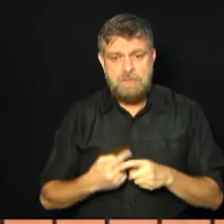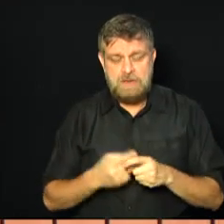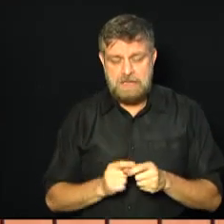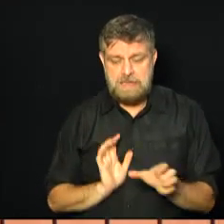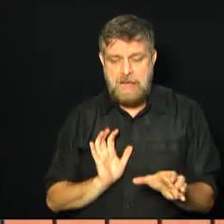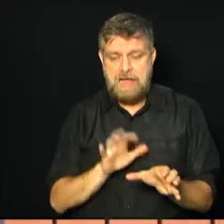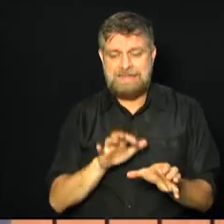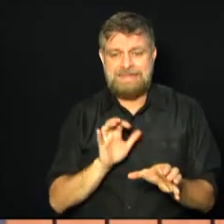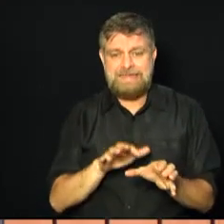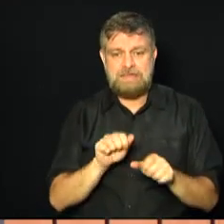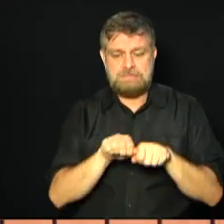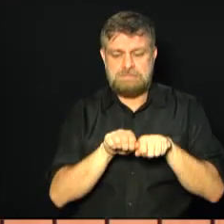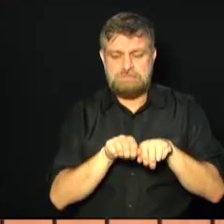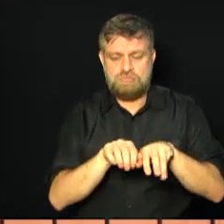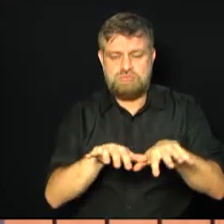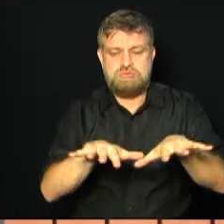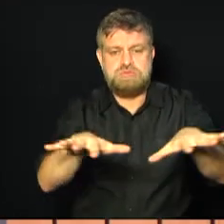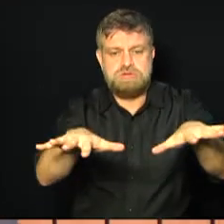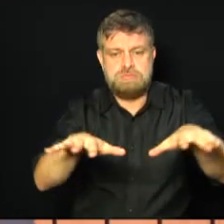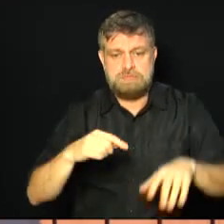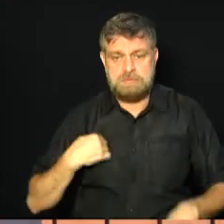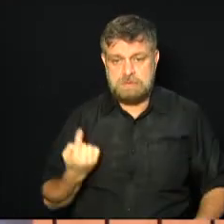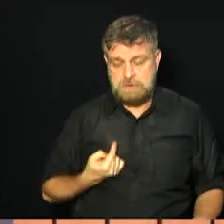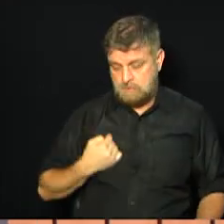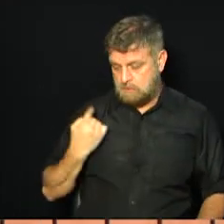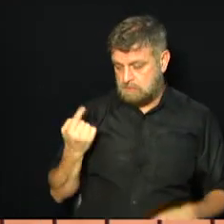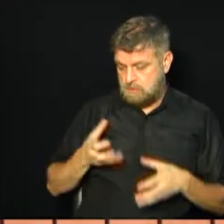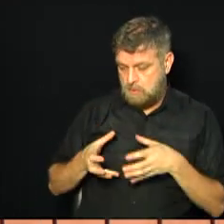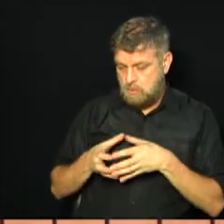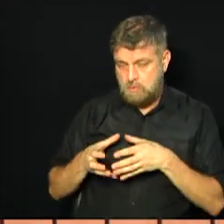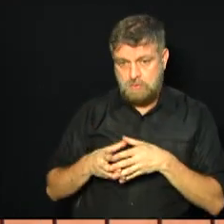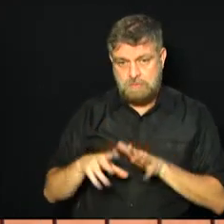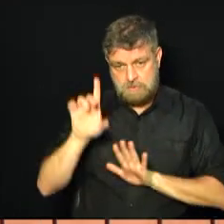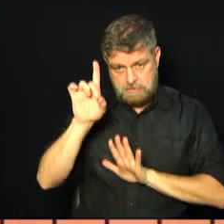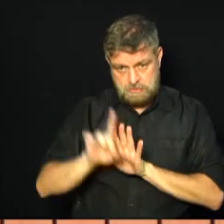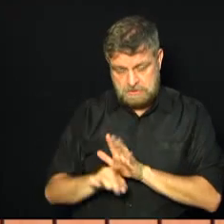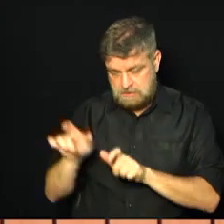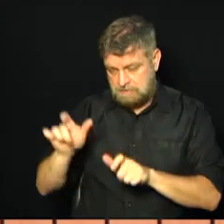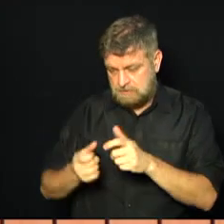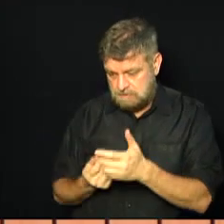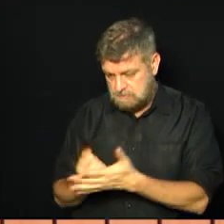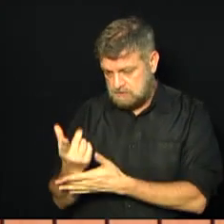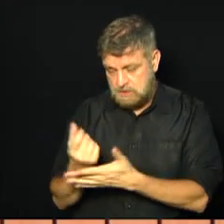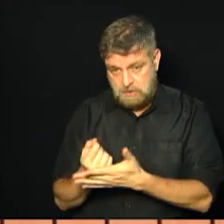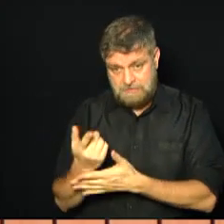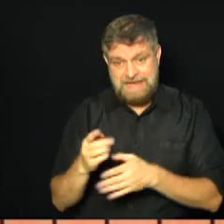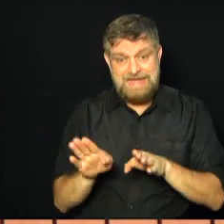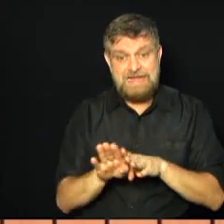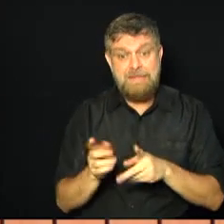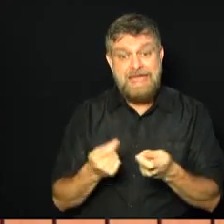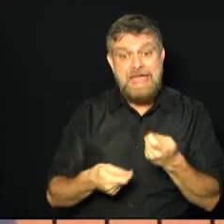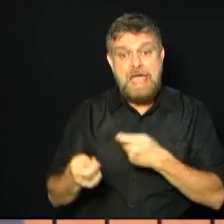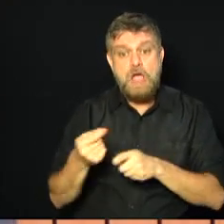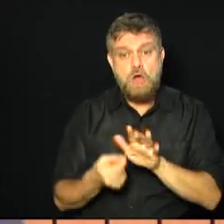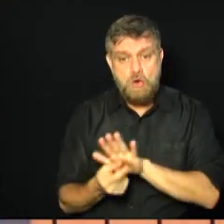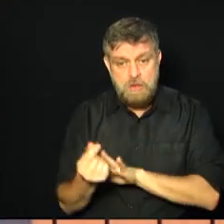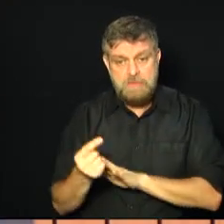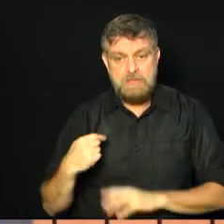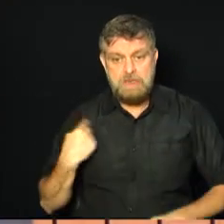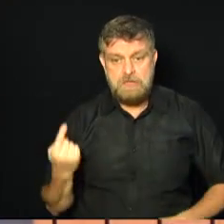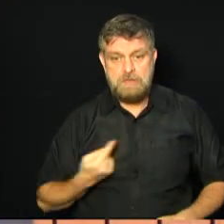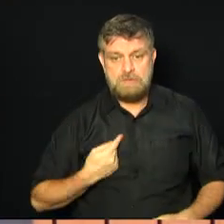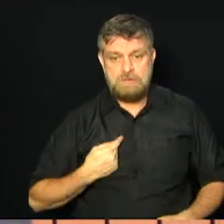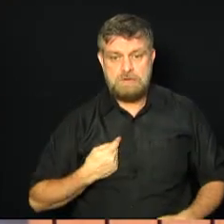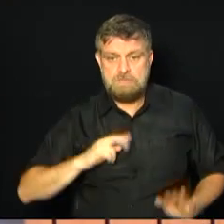Então, eu acredito que nossa comissão de Defesa e Direitos do Consumidor, de Economia também, ela tem que assumir esse